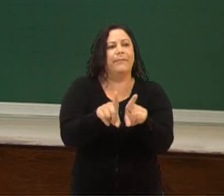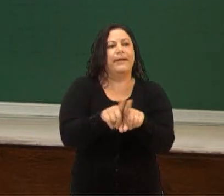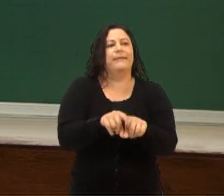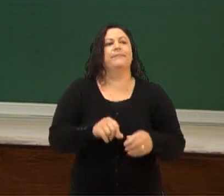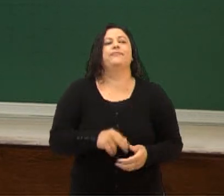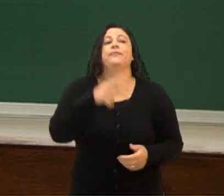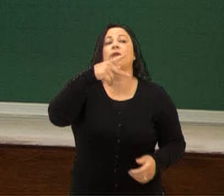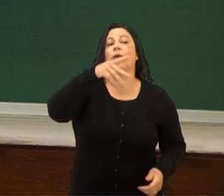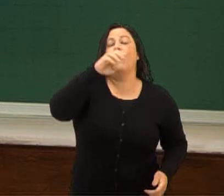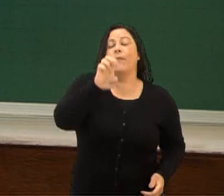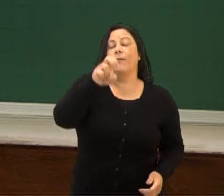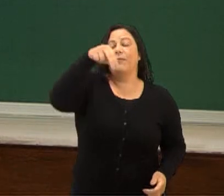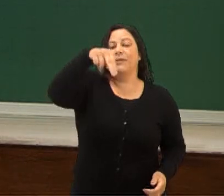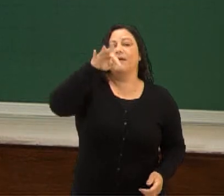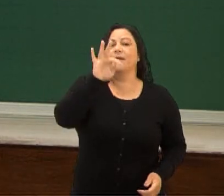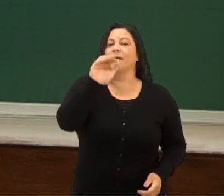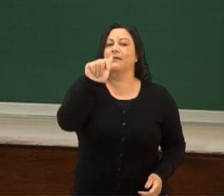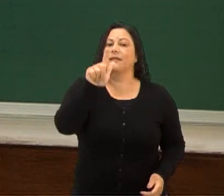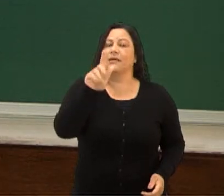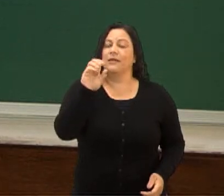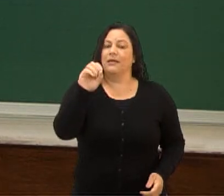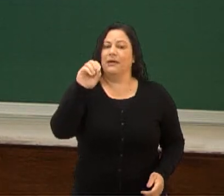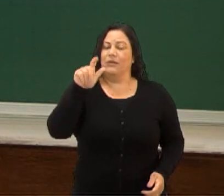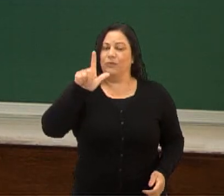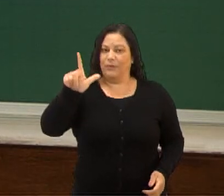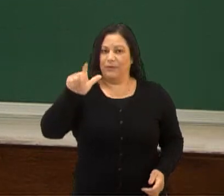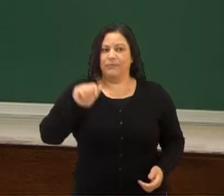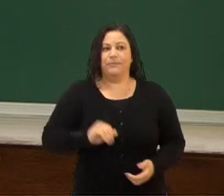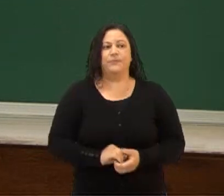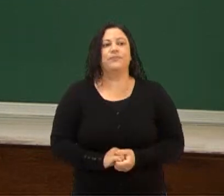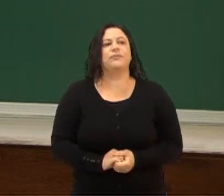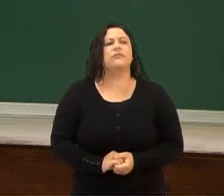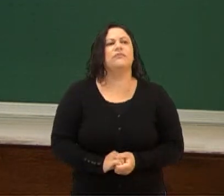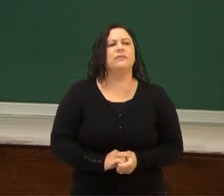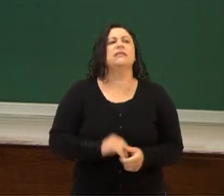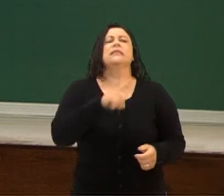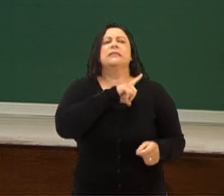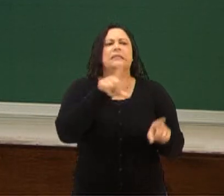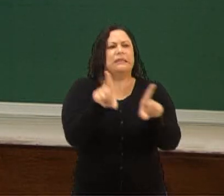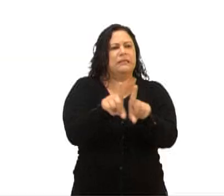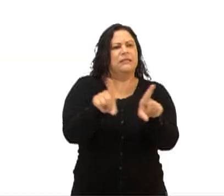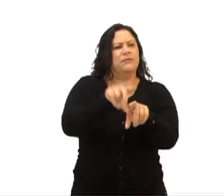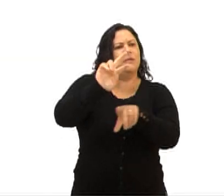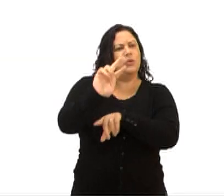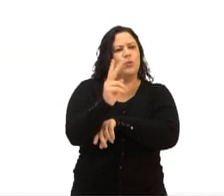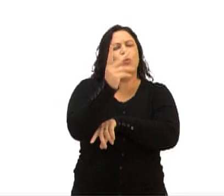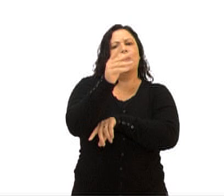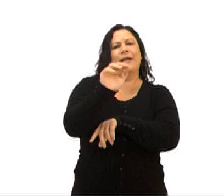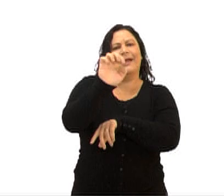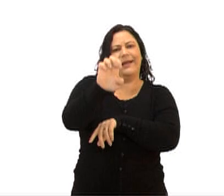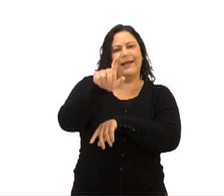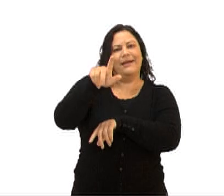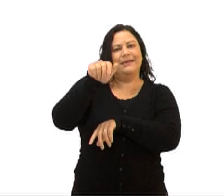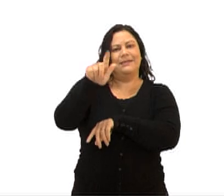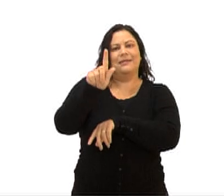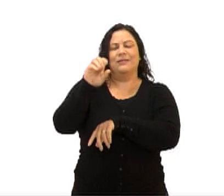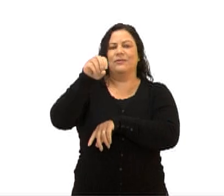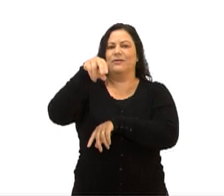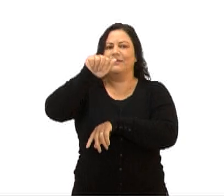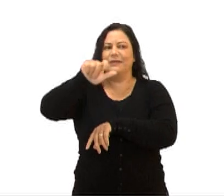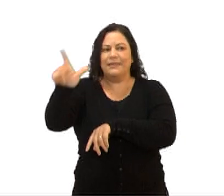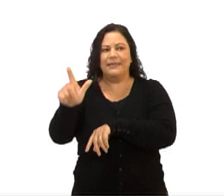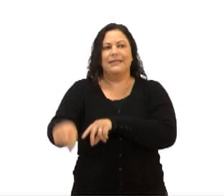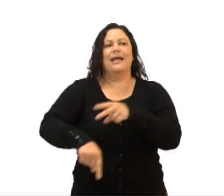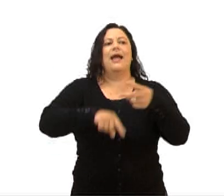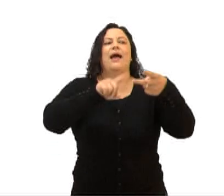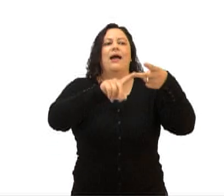gente. Sexto ano. Ainda tem o hexagonal, heptagonal, octagonal, né, que